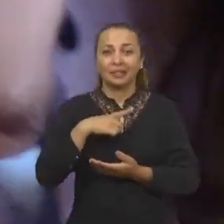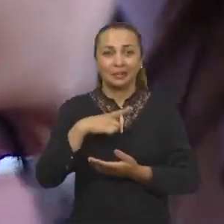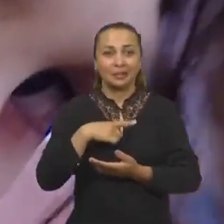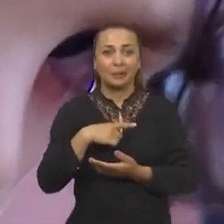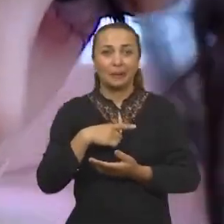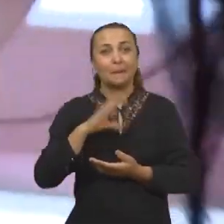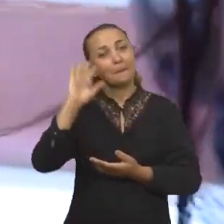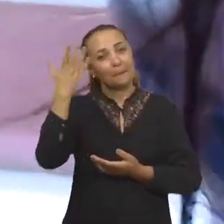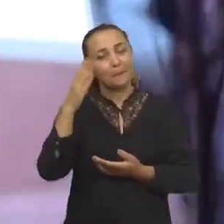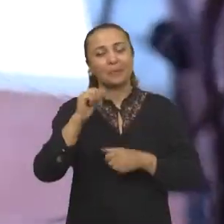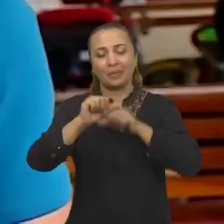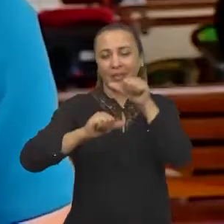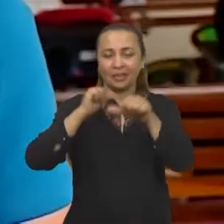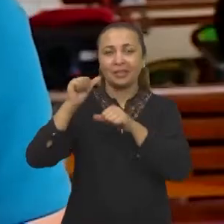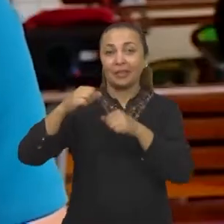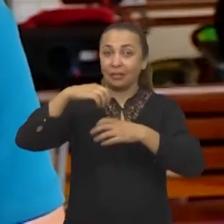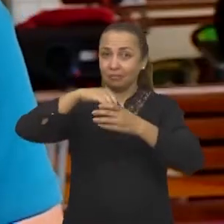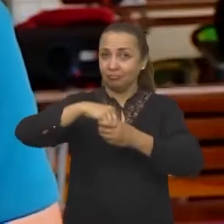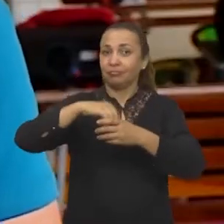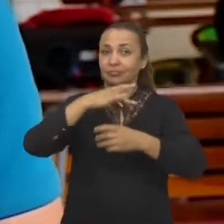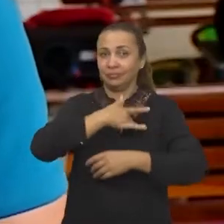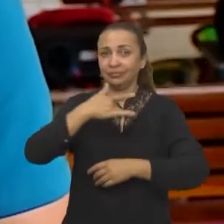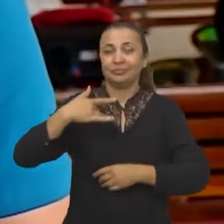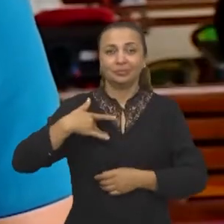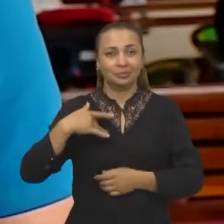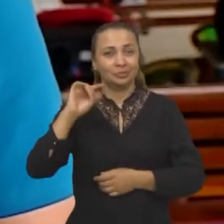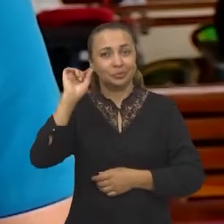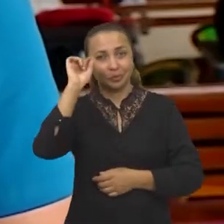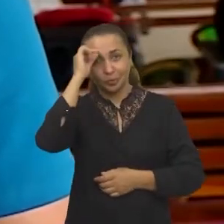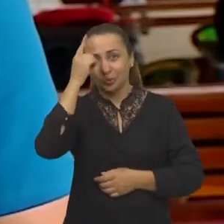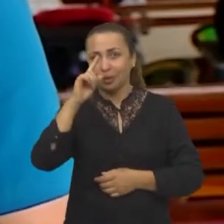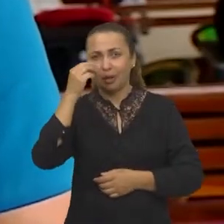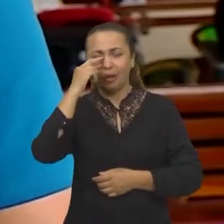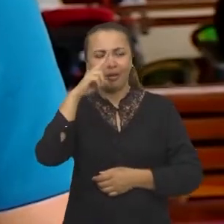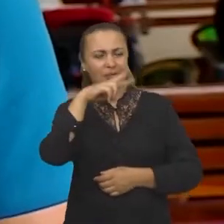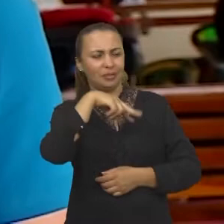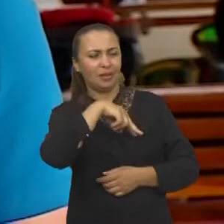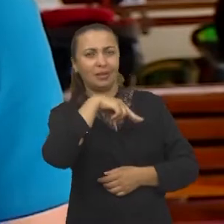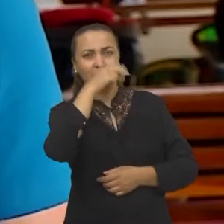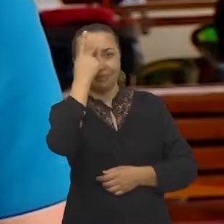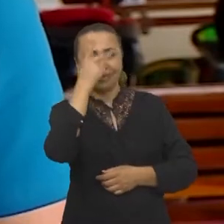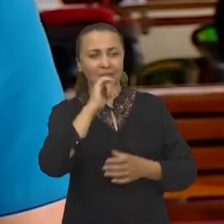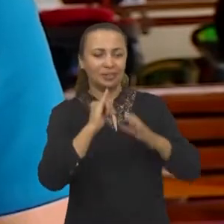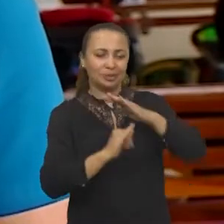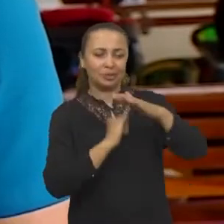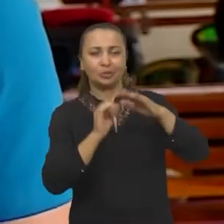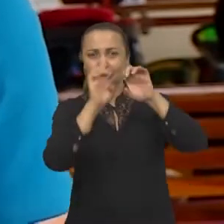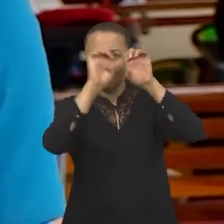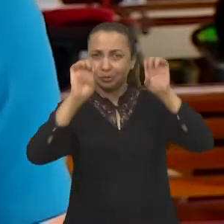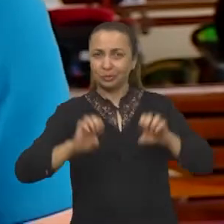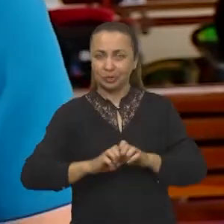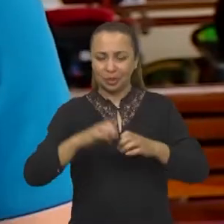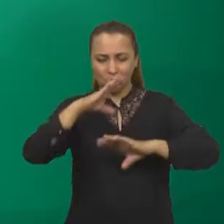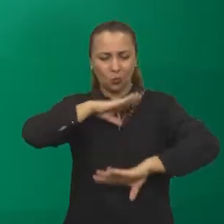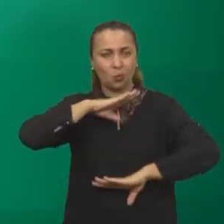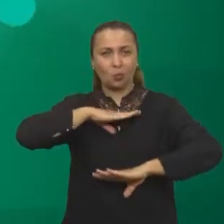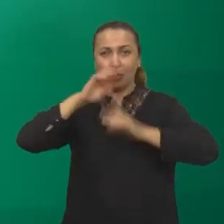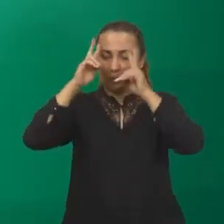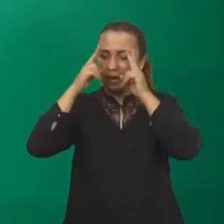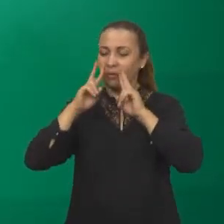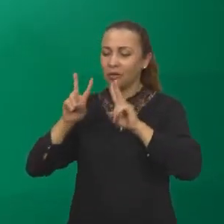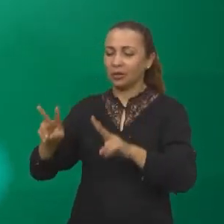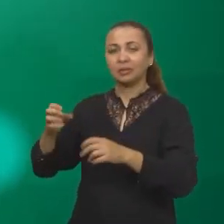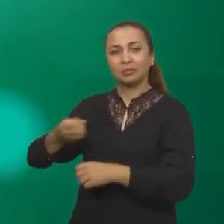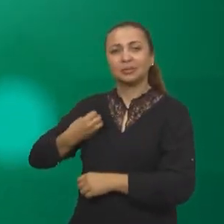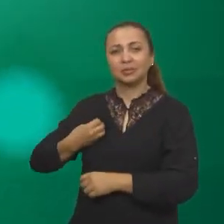que tem o seu ocorrido, essa mudança dentro da saúde, né? Não só olhar para dentro da estrutura e função do corpo, mas